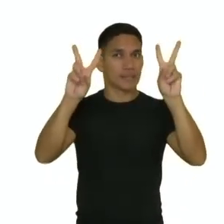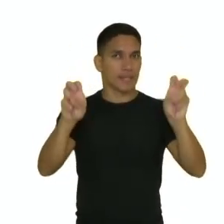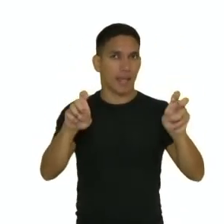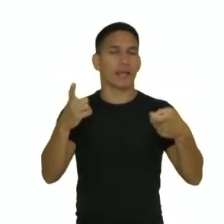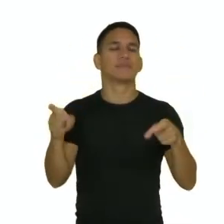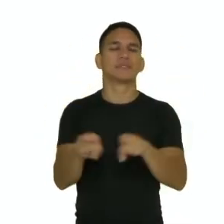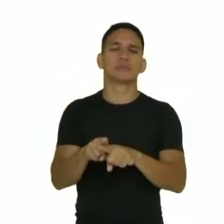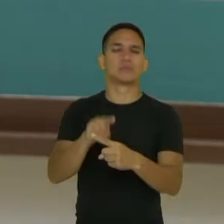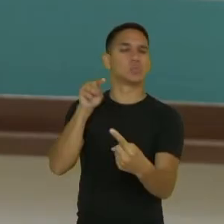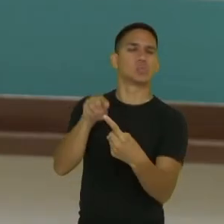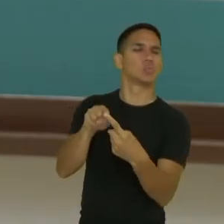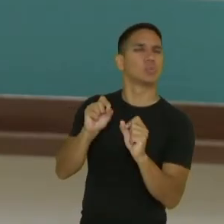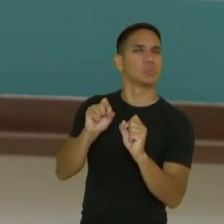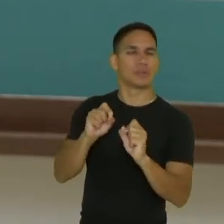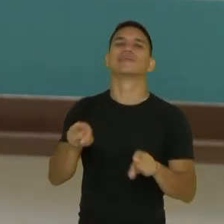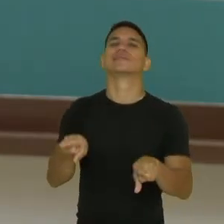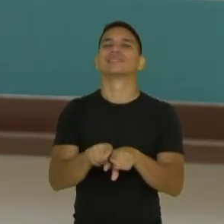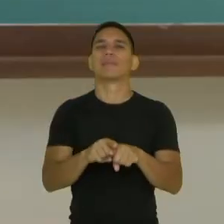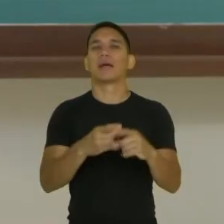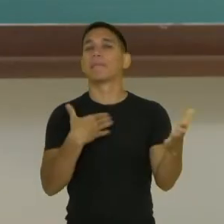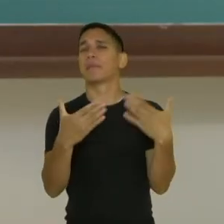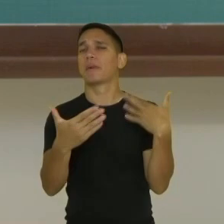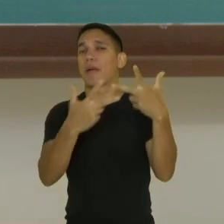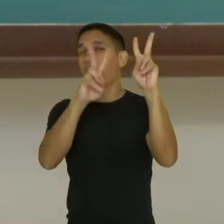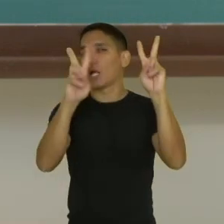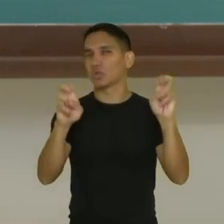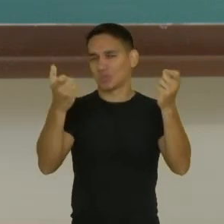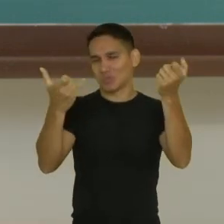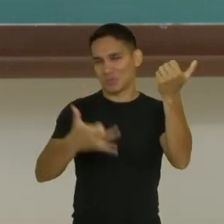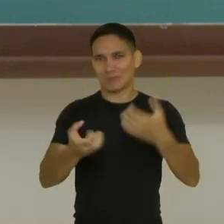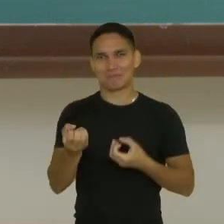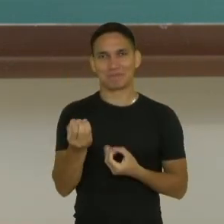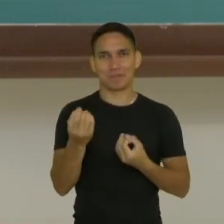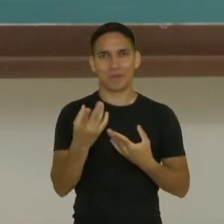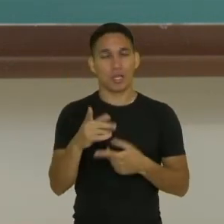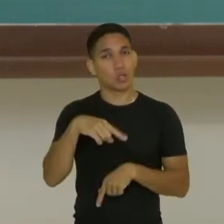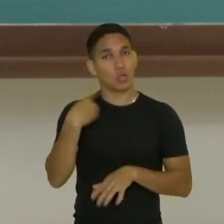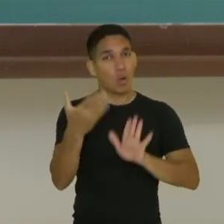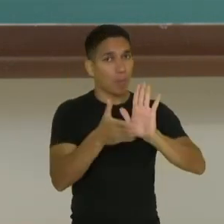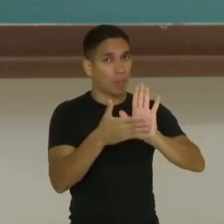finalidade deles e debatemos sobre o assunto noticiado, né? Fizemos a